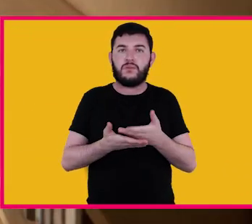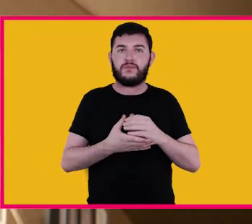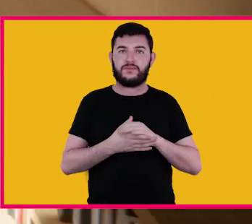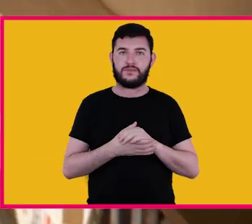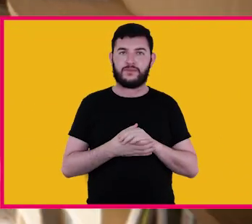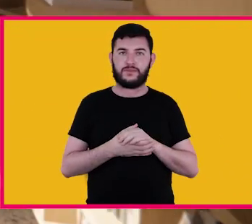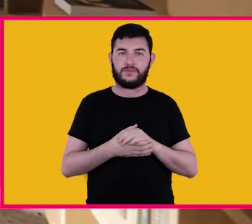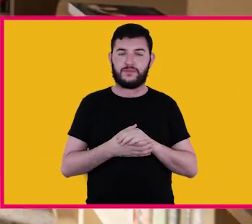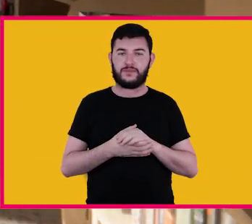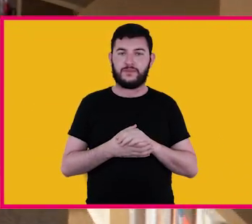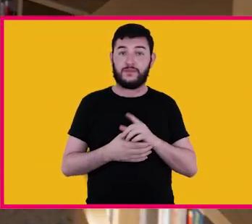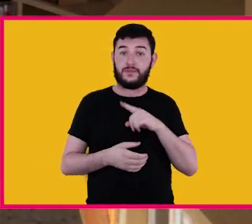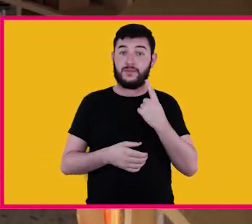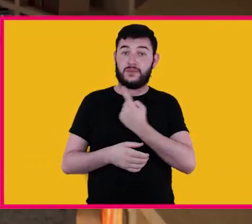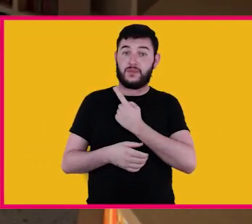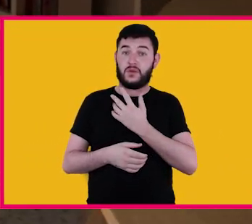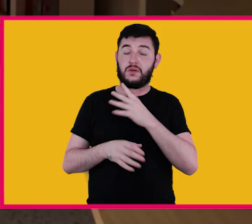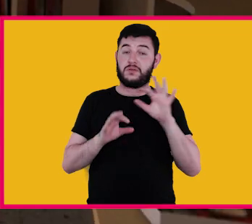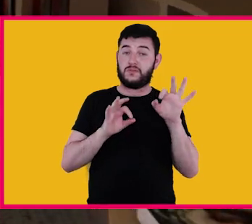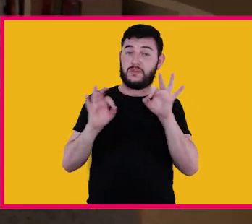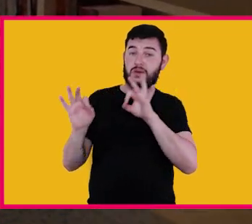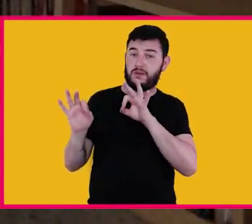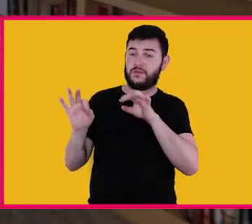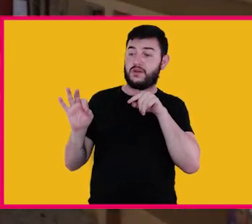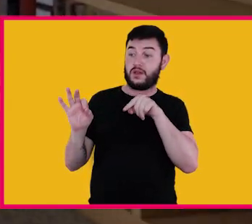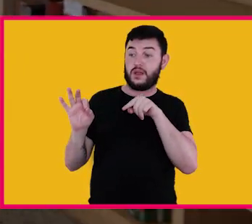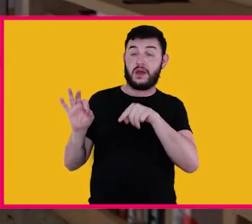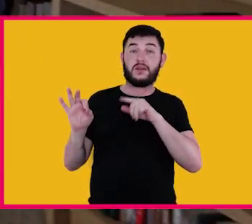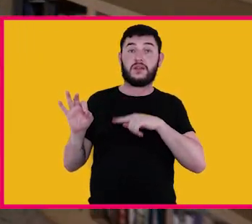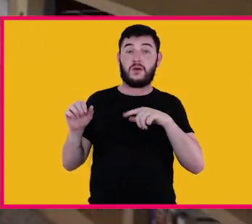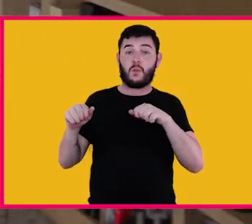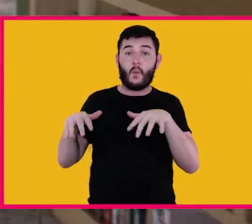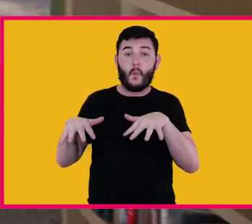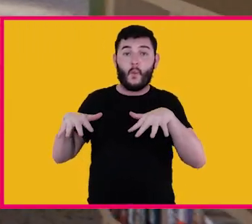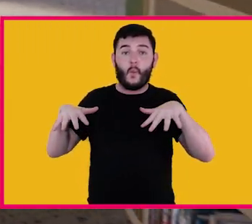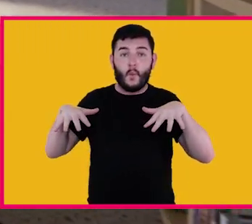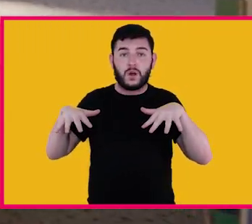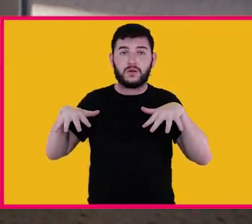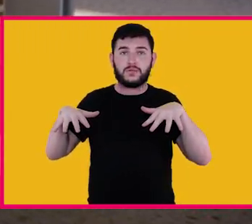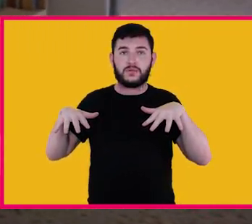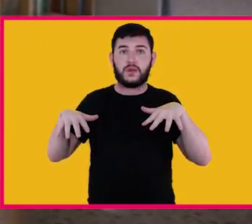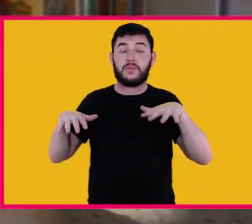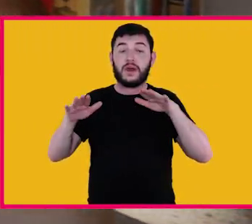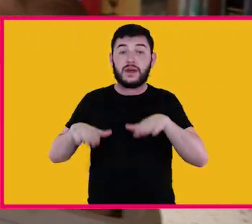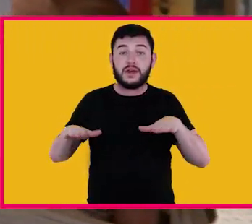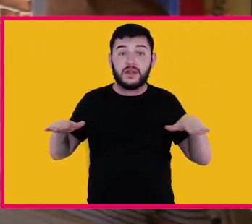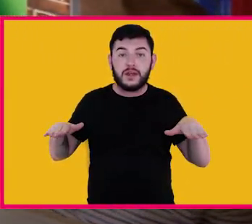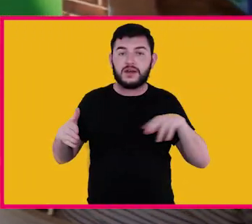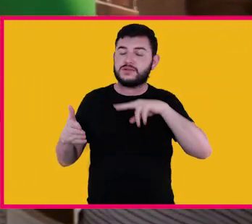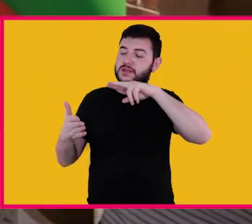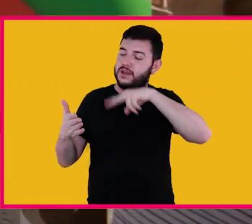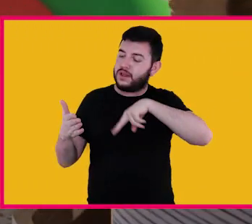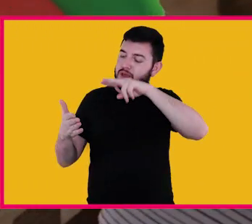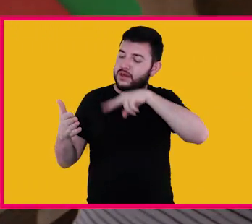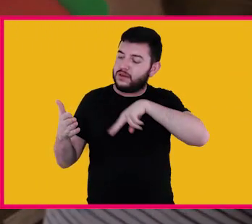Pelo outro lado, podemos observar um mini anfiteatro voltado para atividades de leitura para o público infantil.